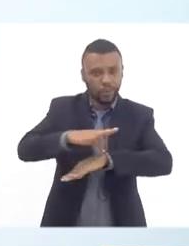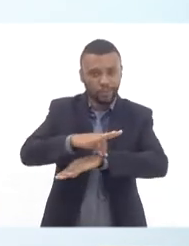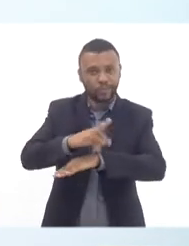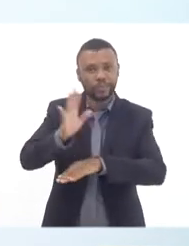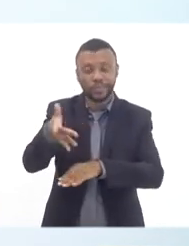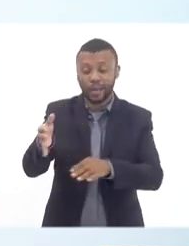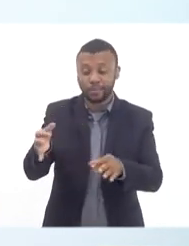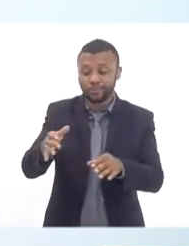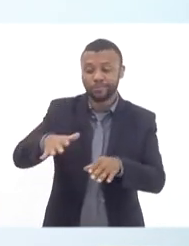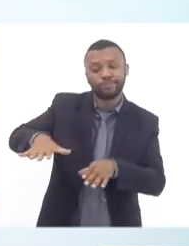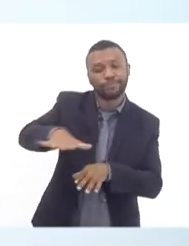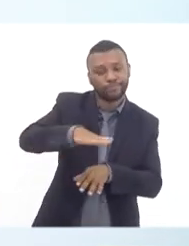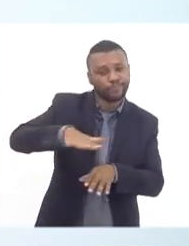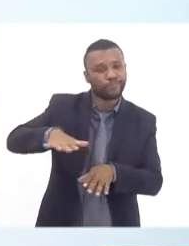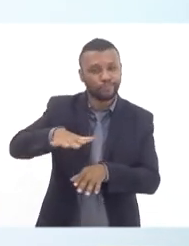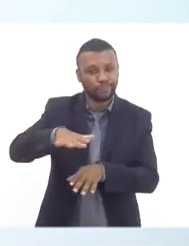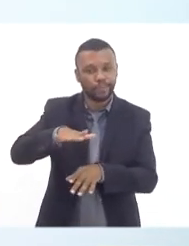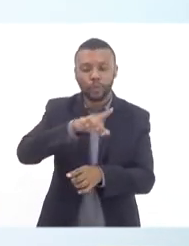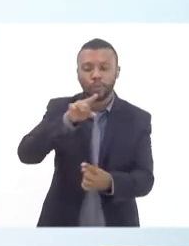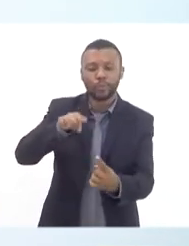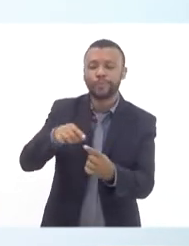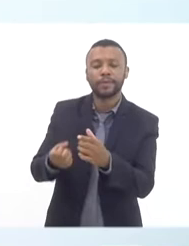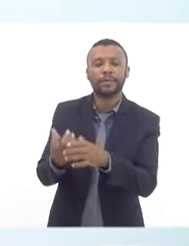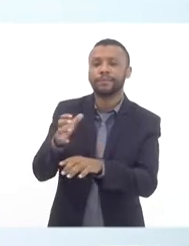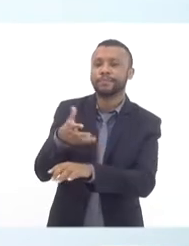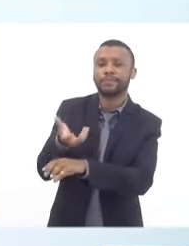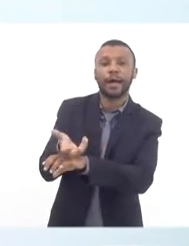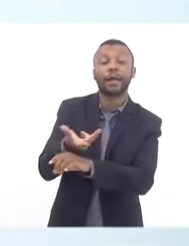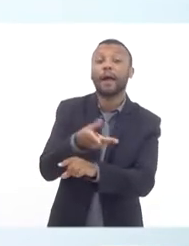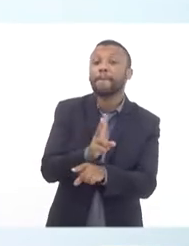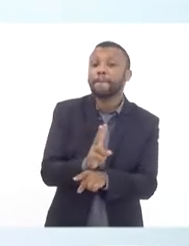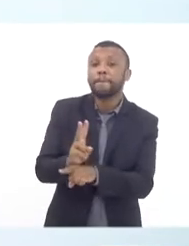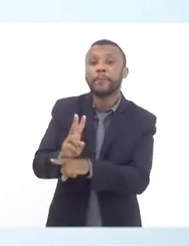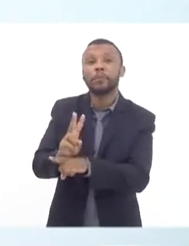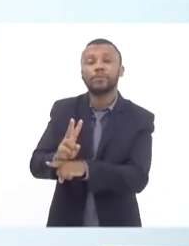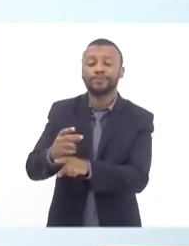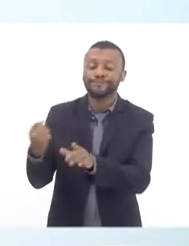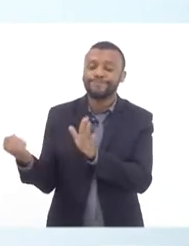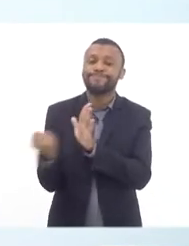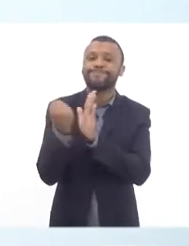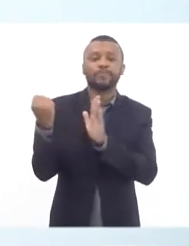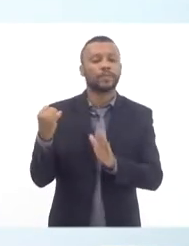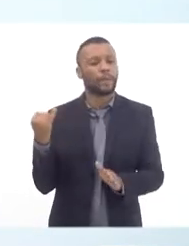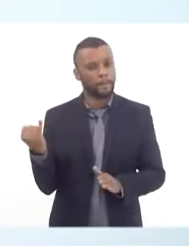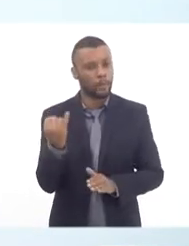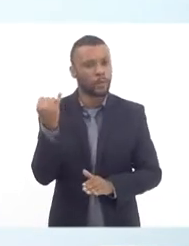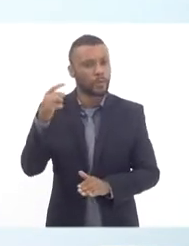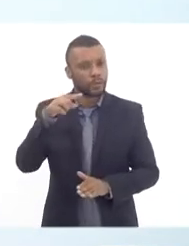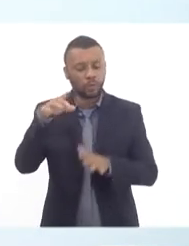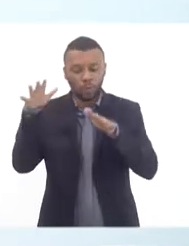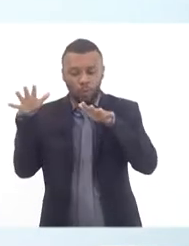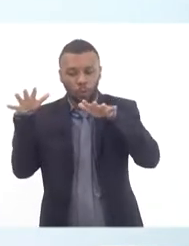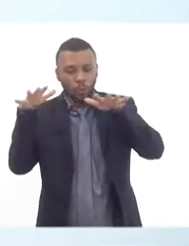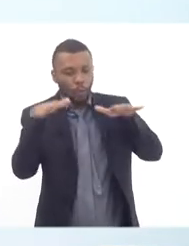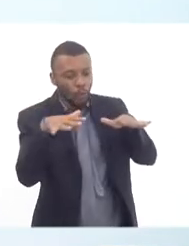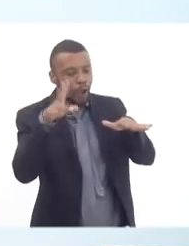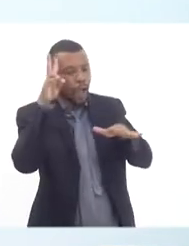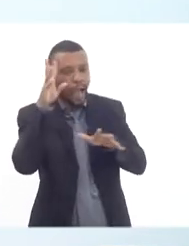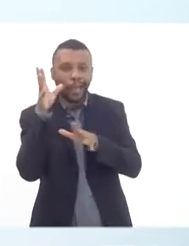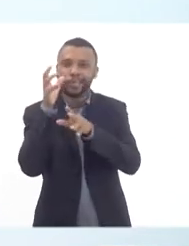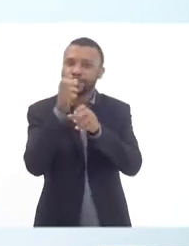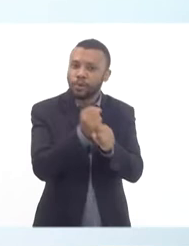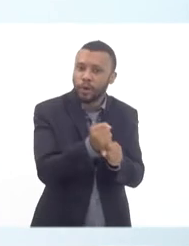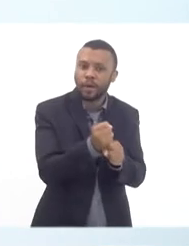O objetivo da criação deste parque é a preservação de um importante patrimônio com relevância histórica, arquitetônica